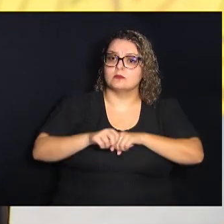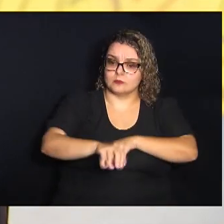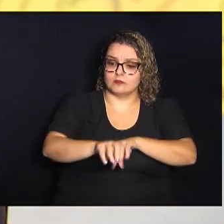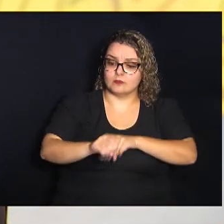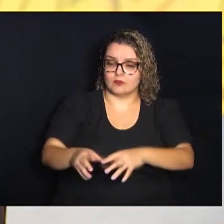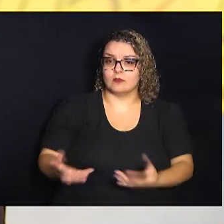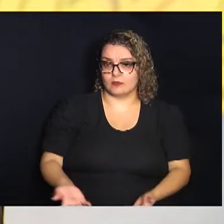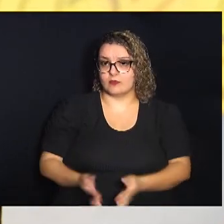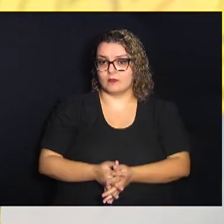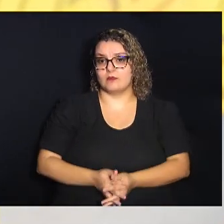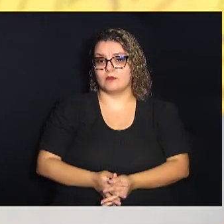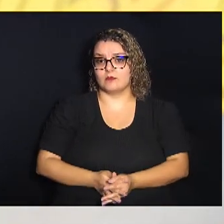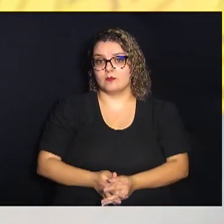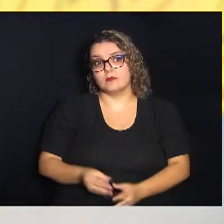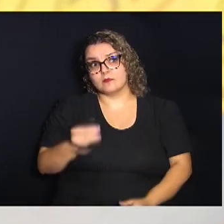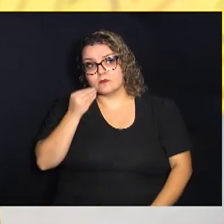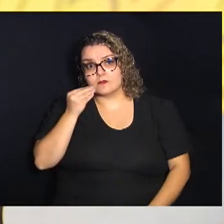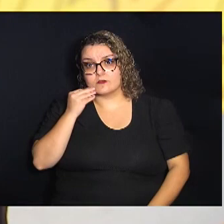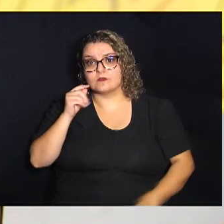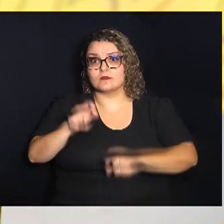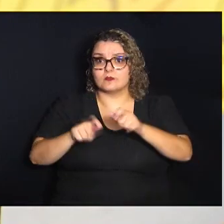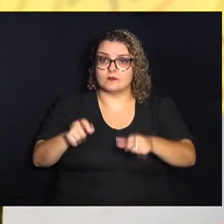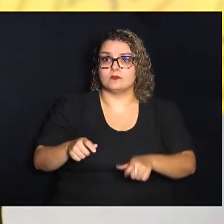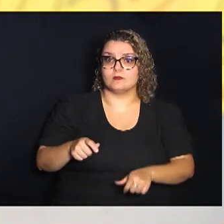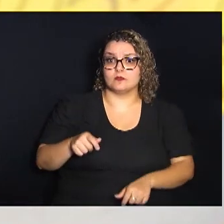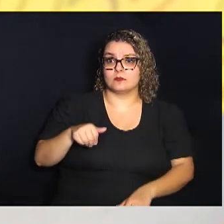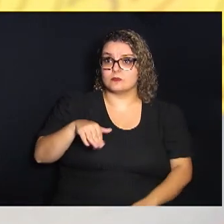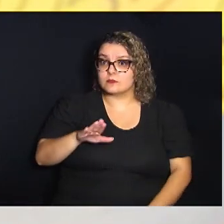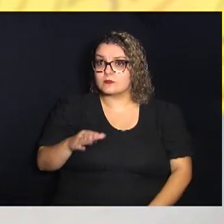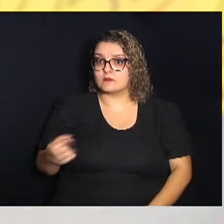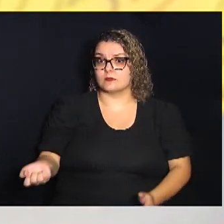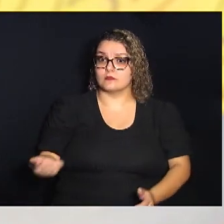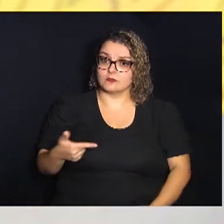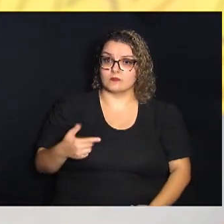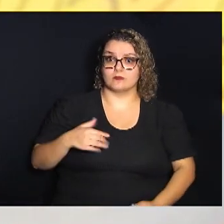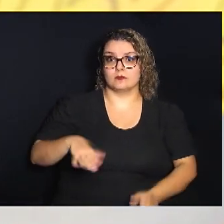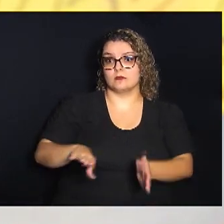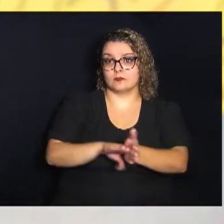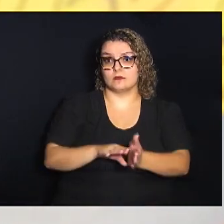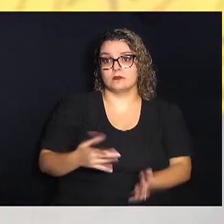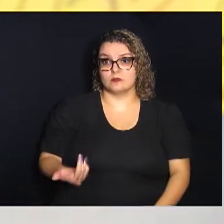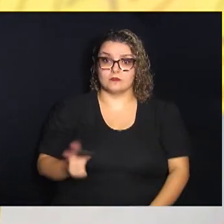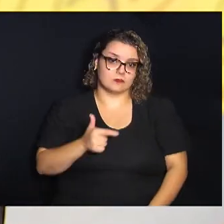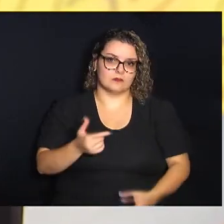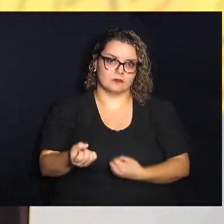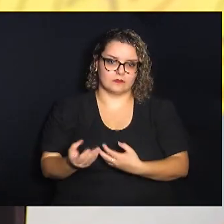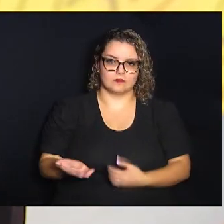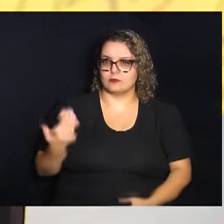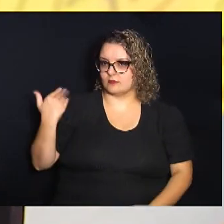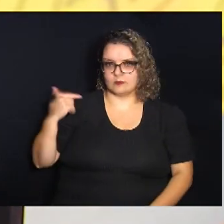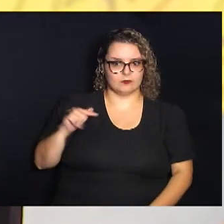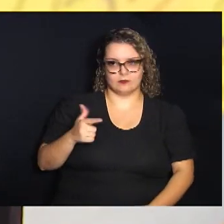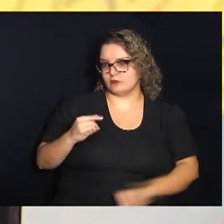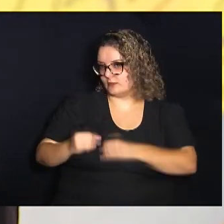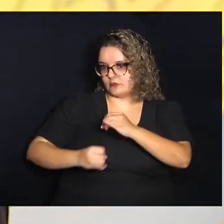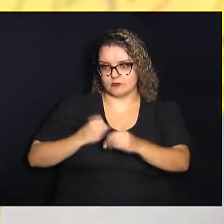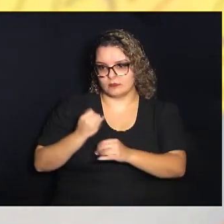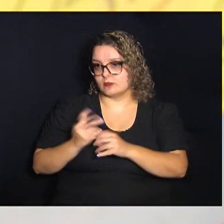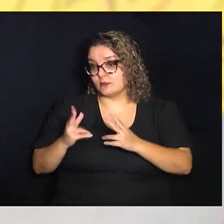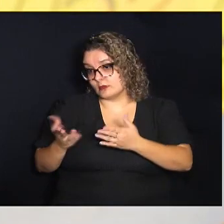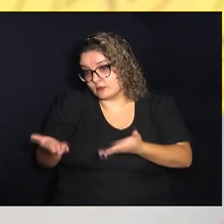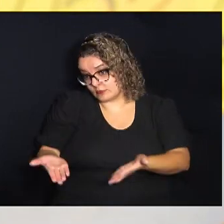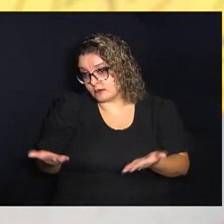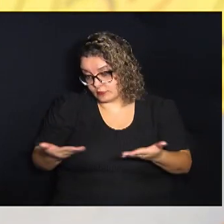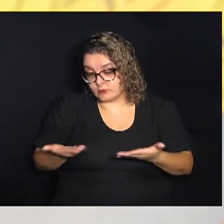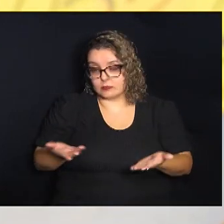Inclusive para tentar levar outras pessoas a ir além onde eu cheguei, porque eu não tinha muita informação. Eu sou de uma época que a gente não tinha internet que nem tem hoje, né?